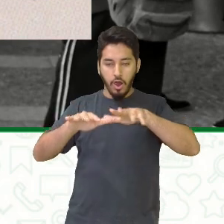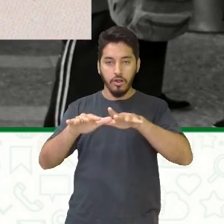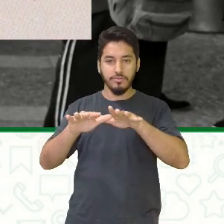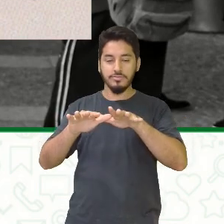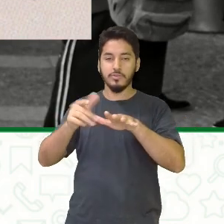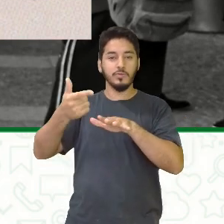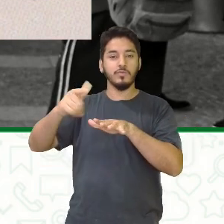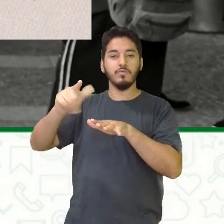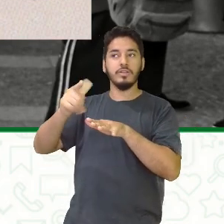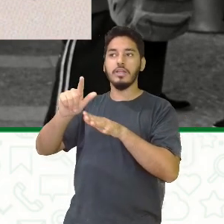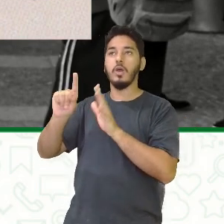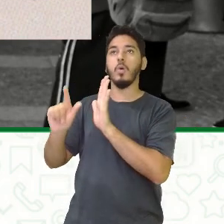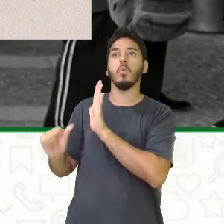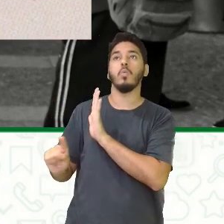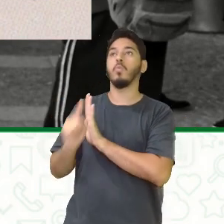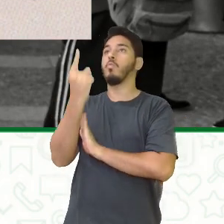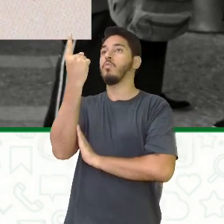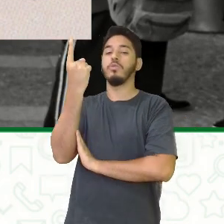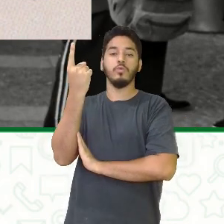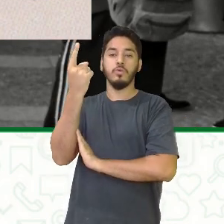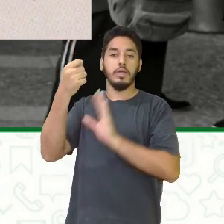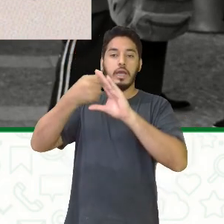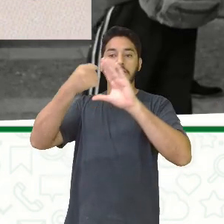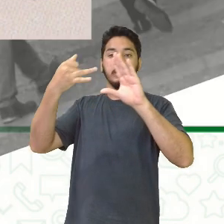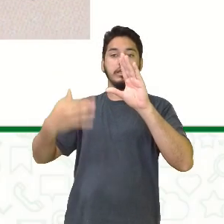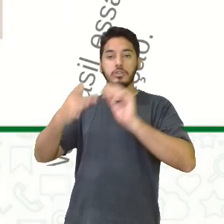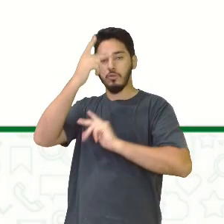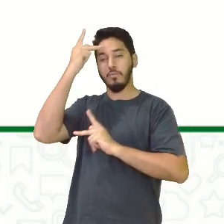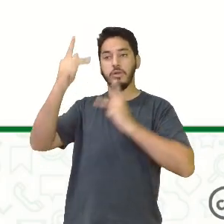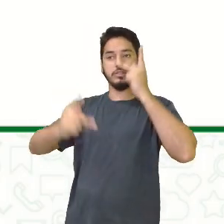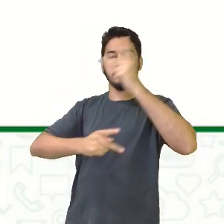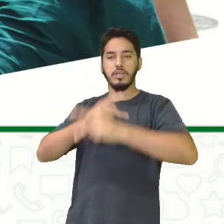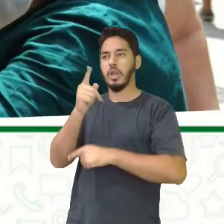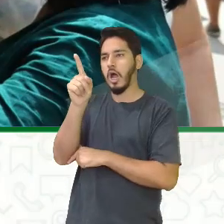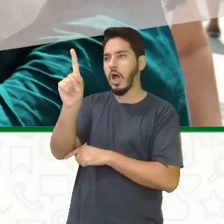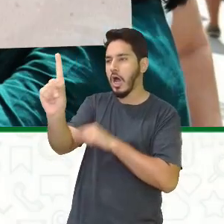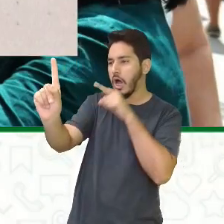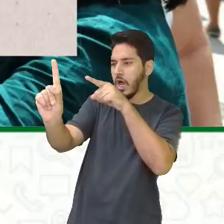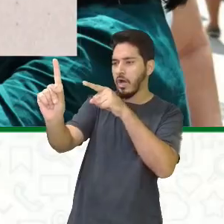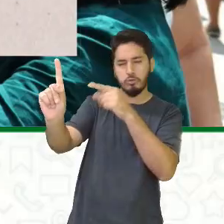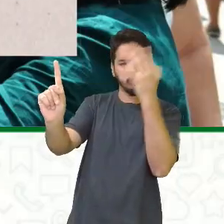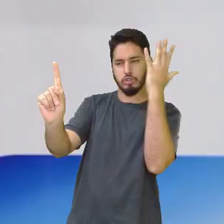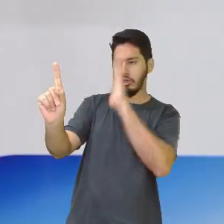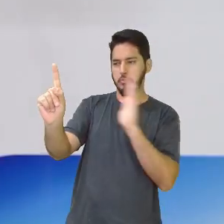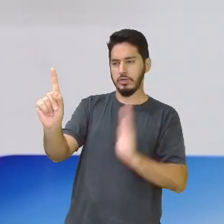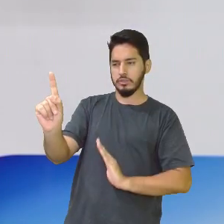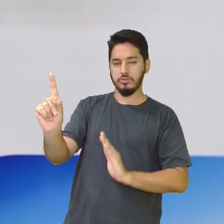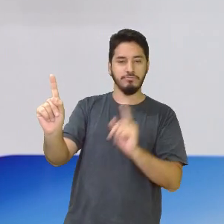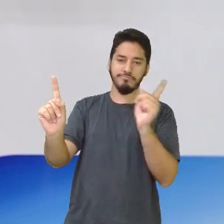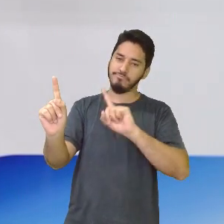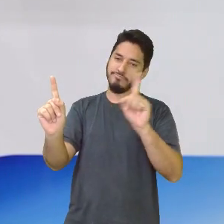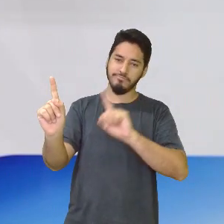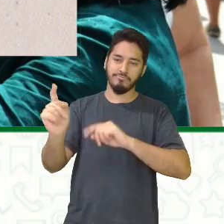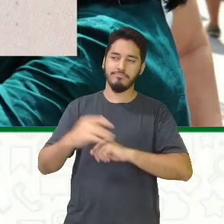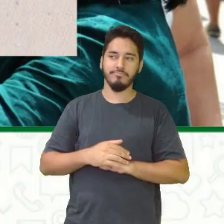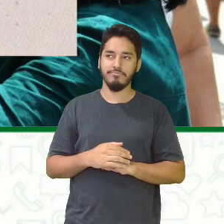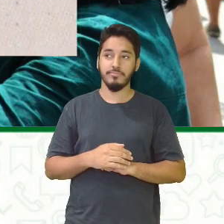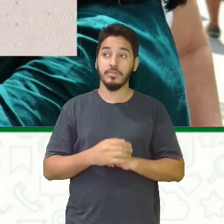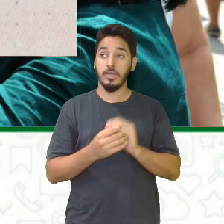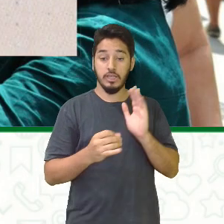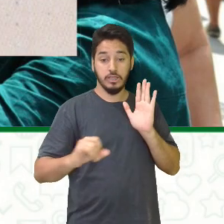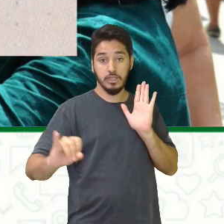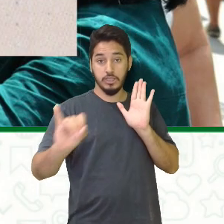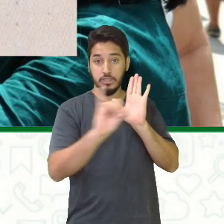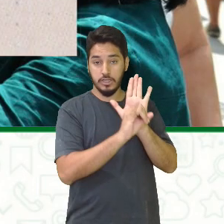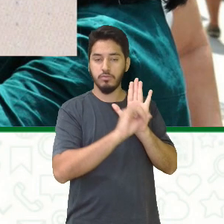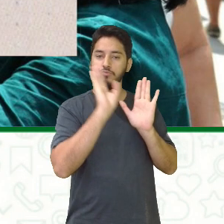ter esse traço único que caracterize o povo brasileiro. A identidade, como a